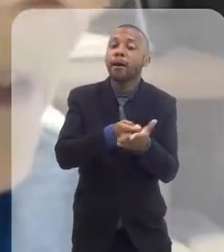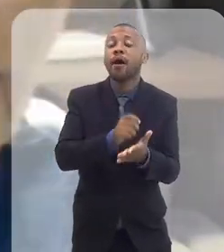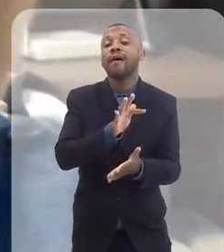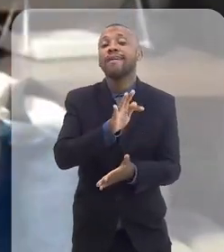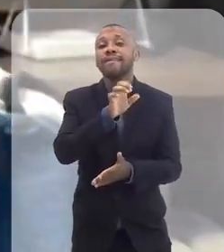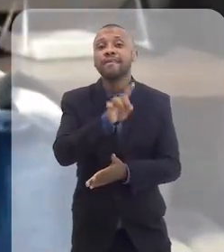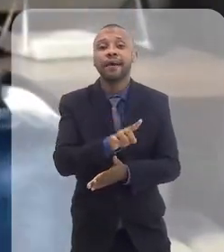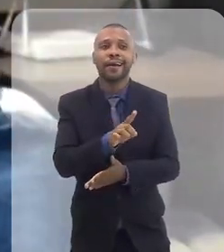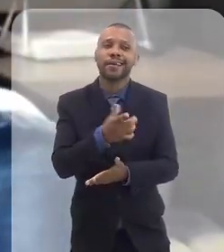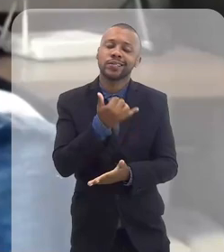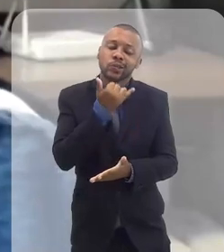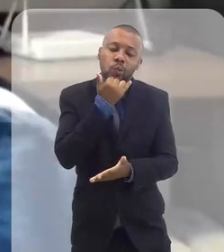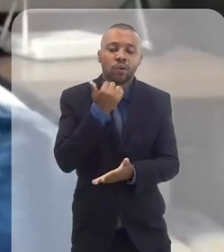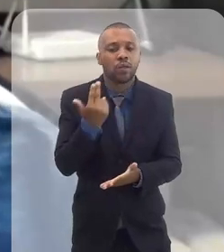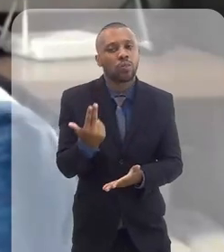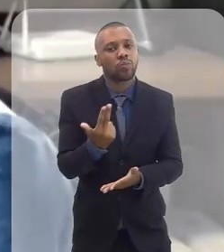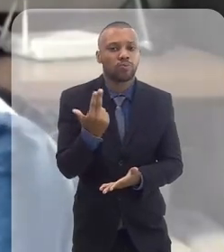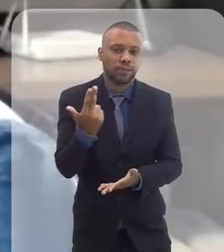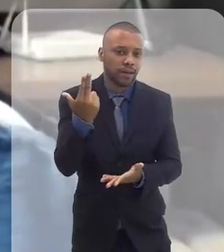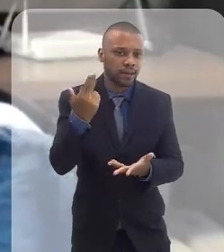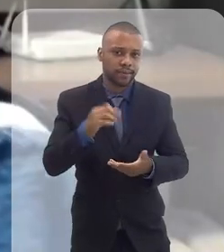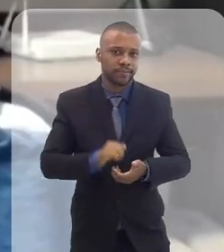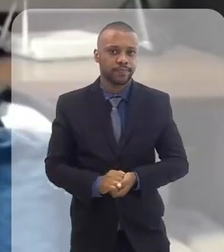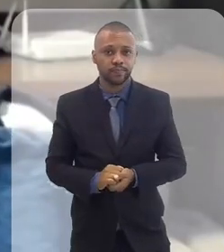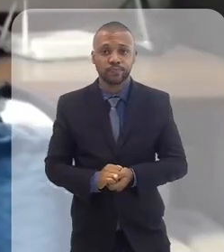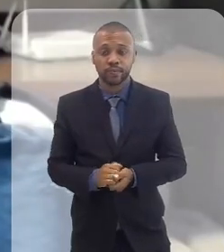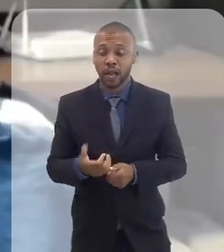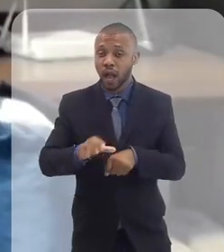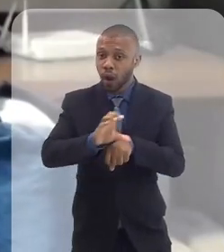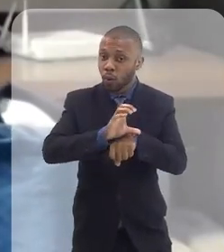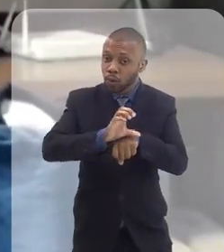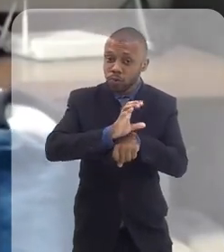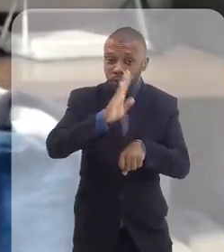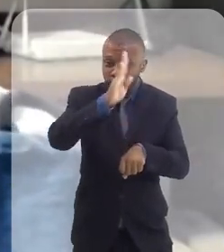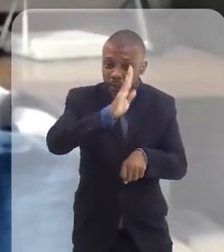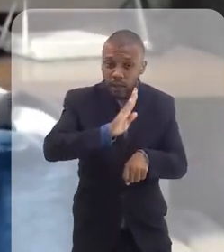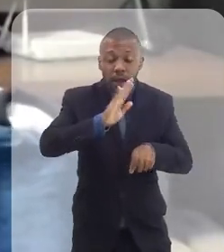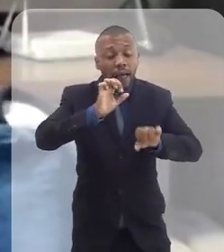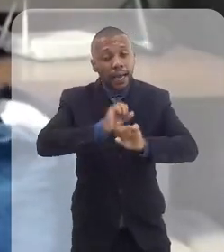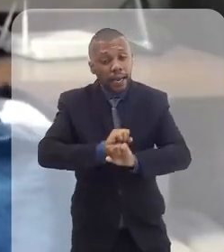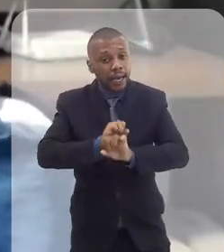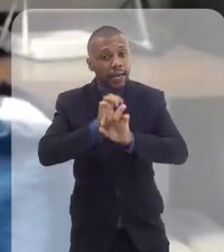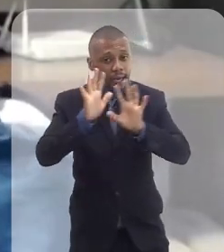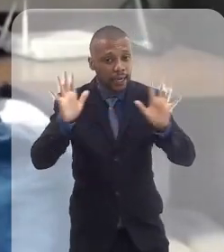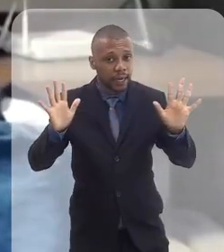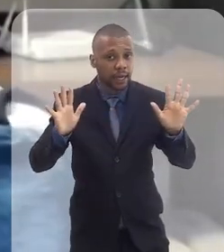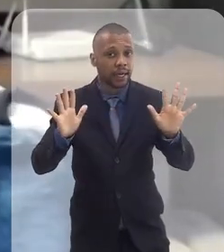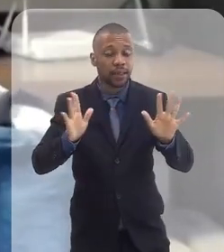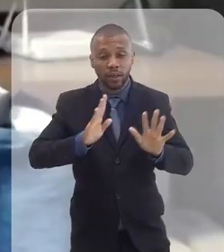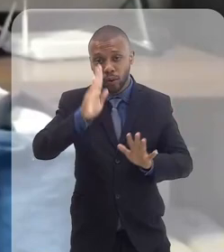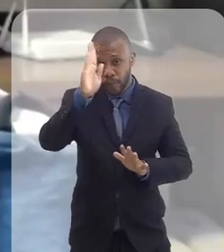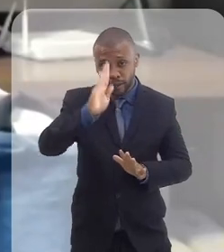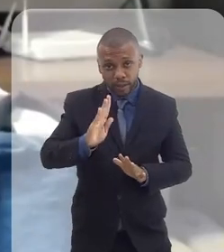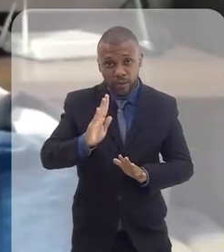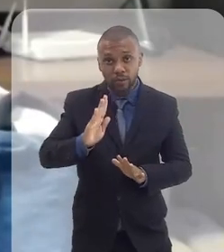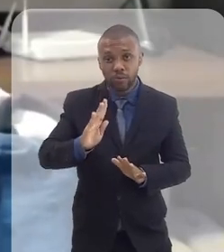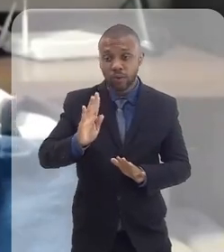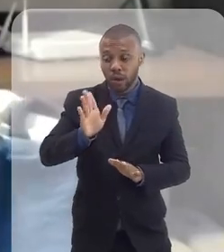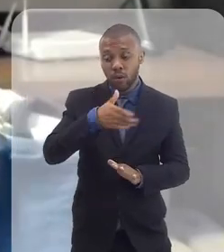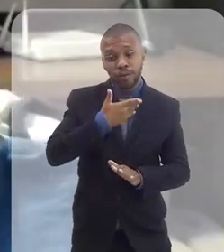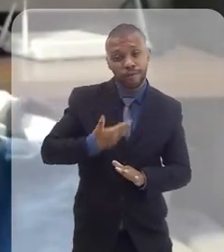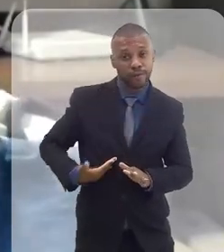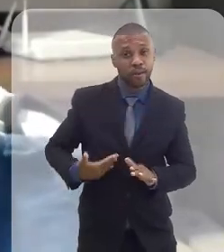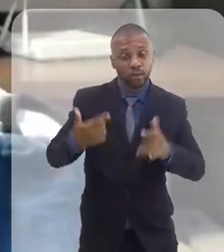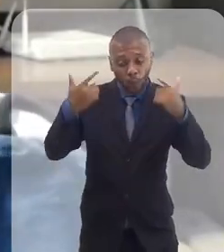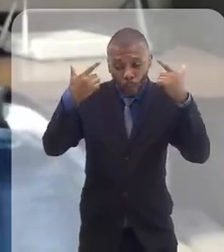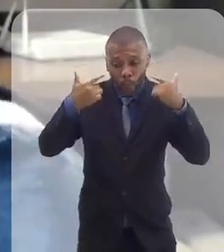quer impor fé. Não dá. A Constituição brasileira é muito clara. O